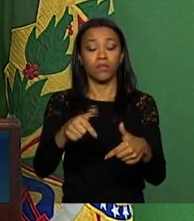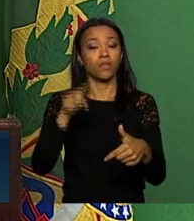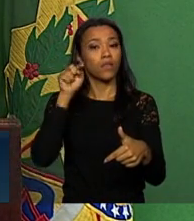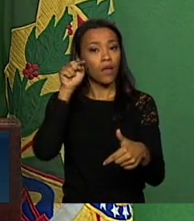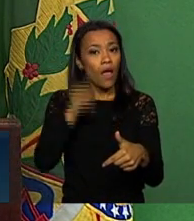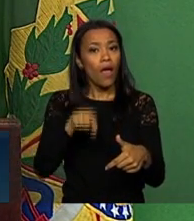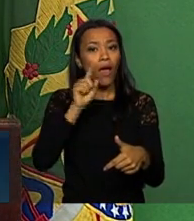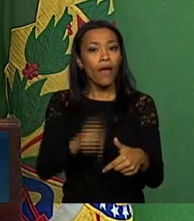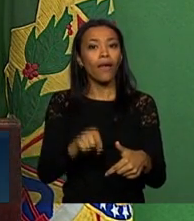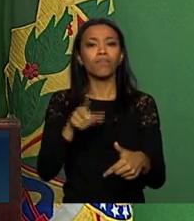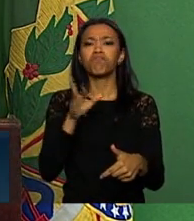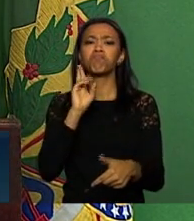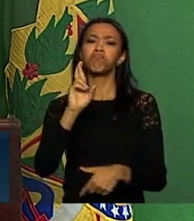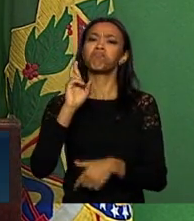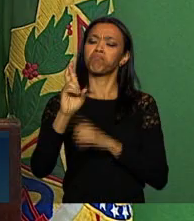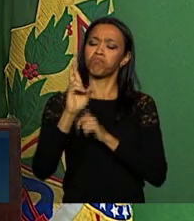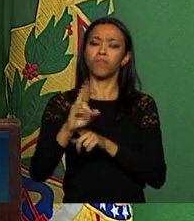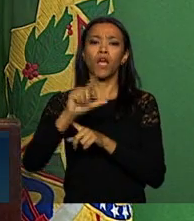que será